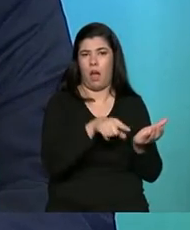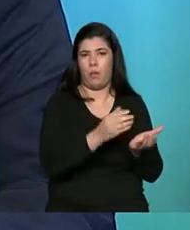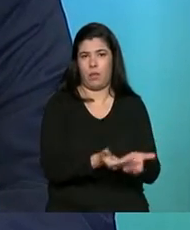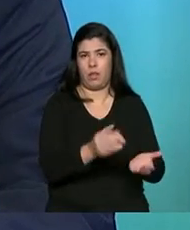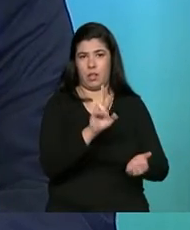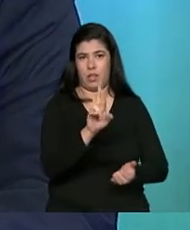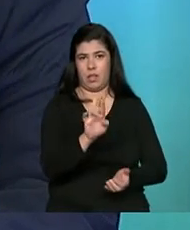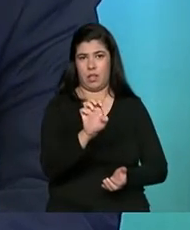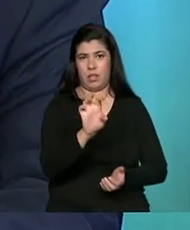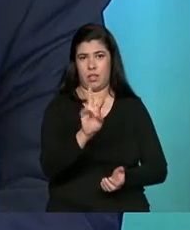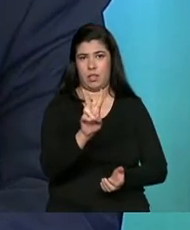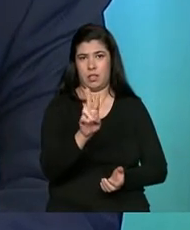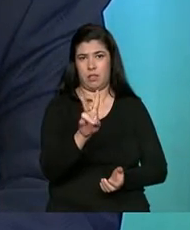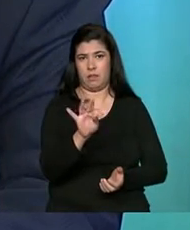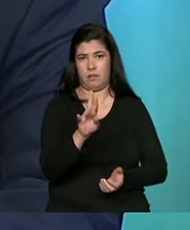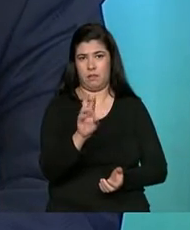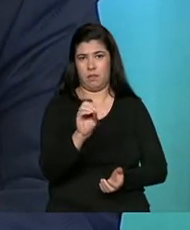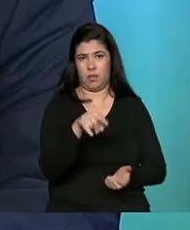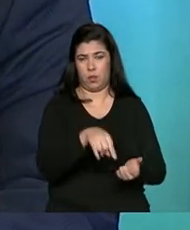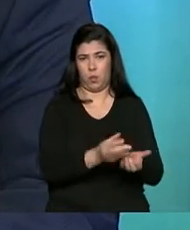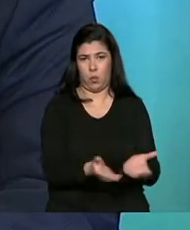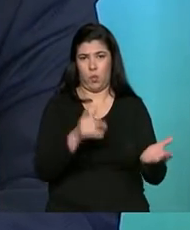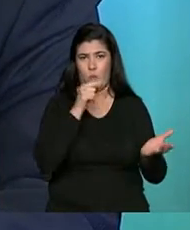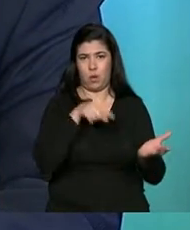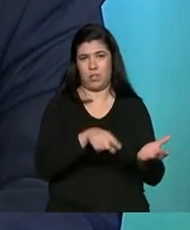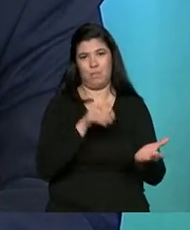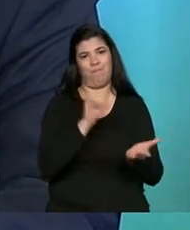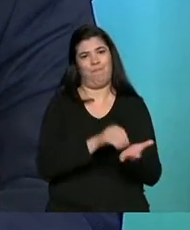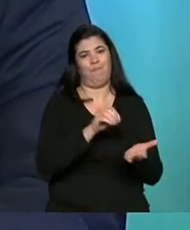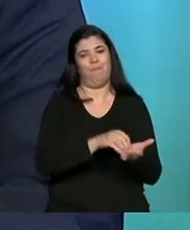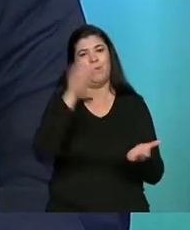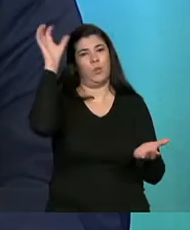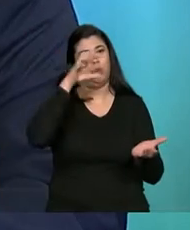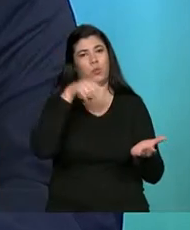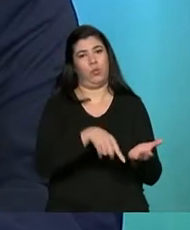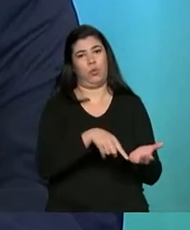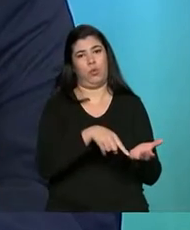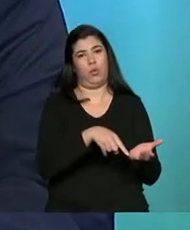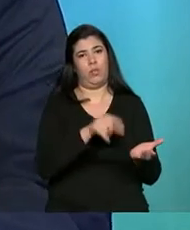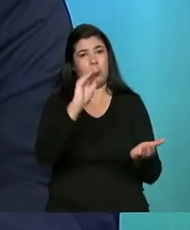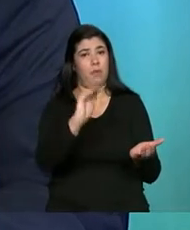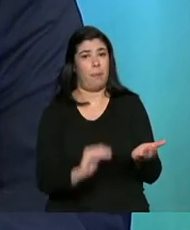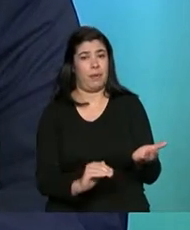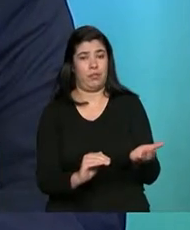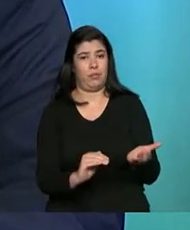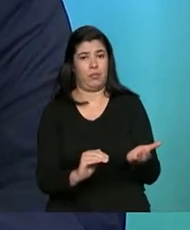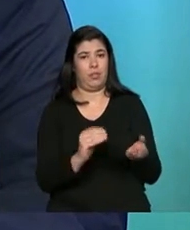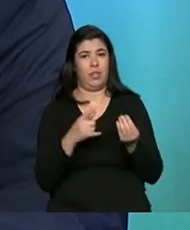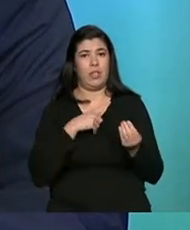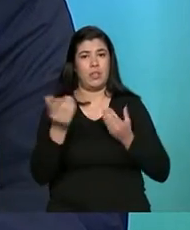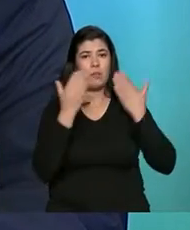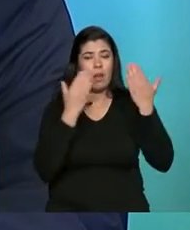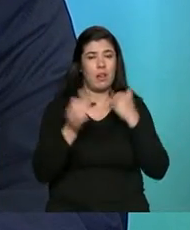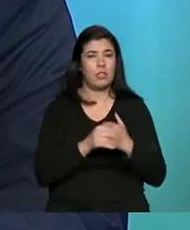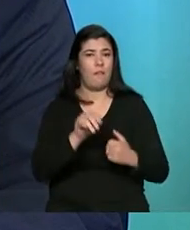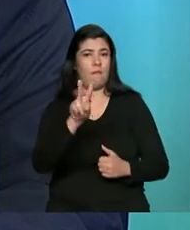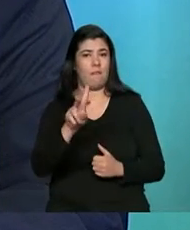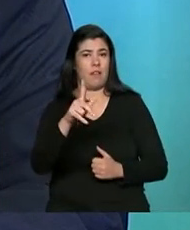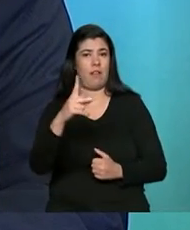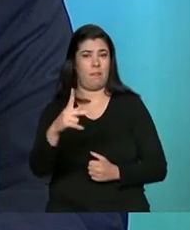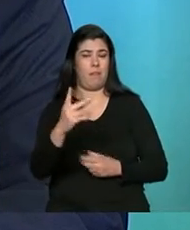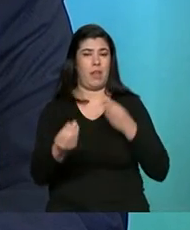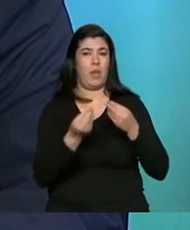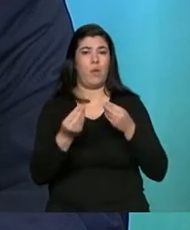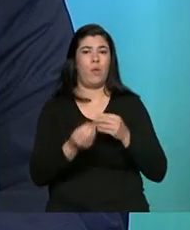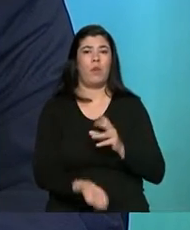segurança versus o pld versus o o o que nós temos de parar despacho de térmicas